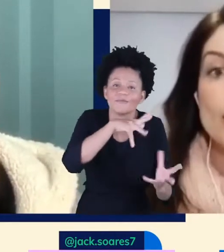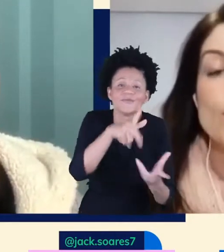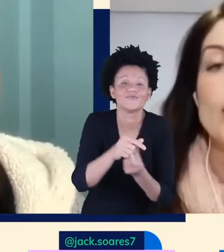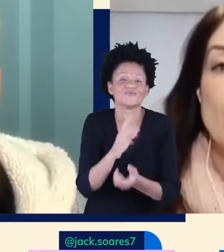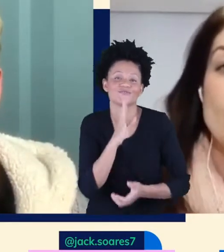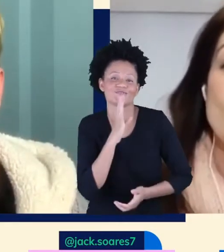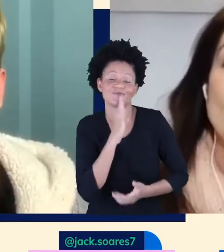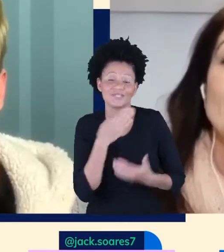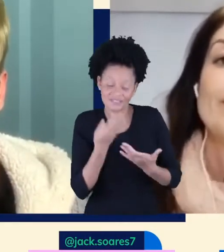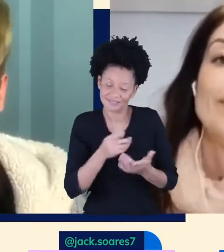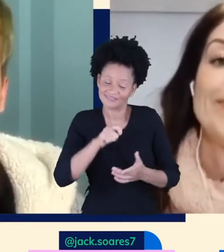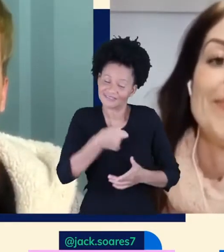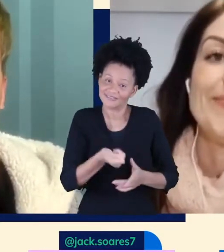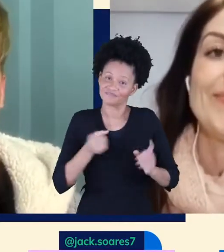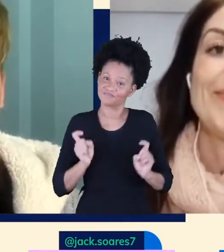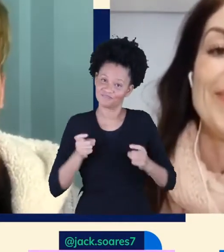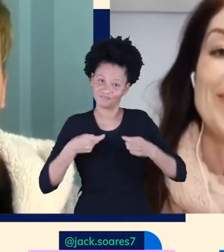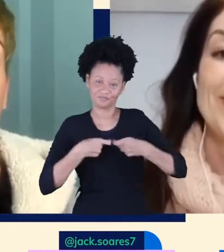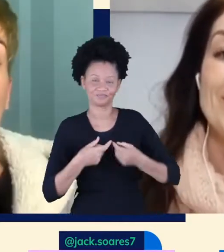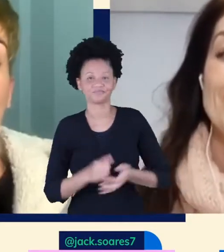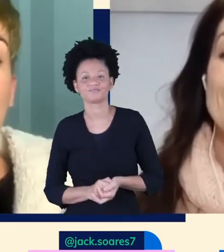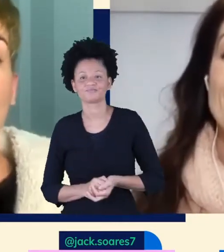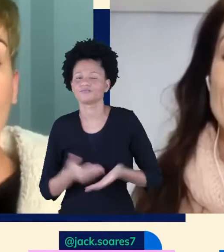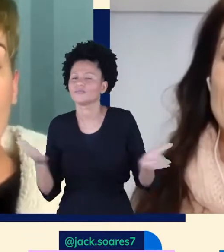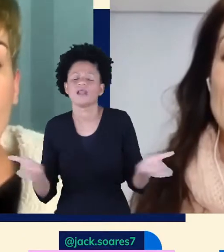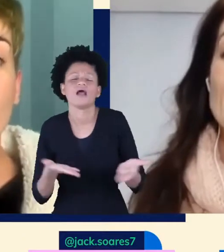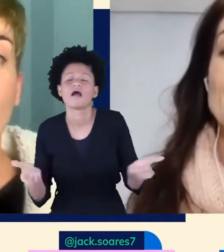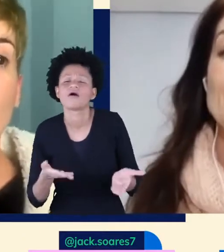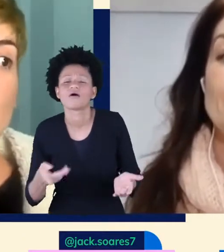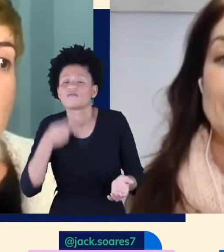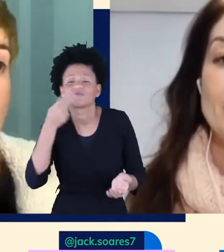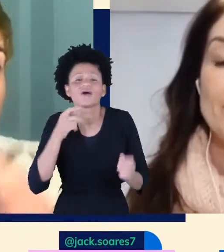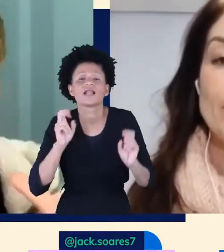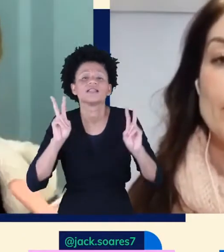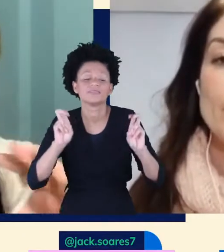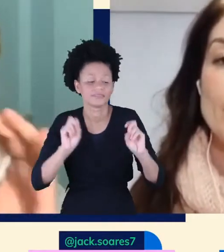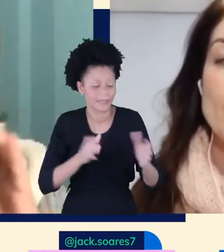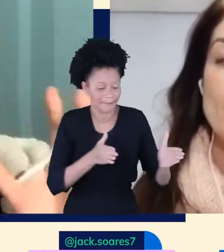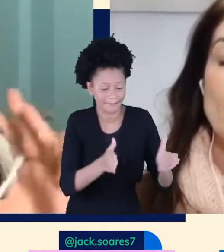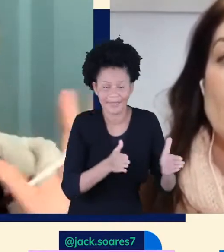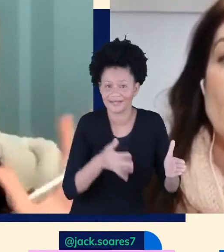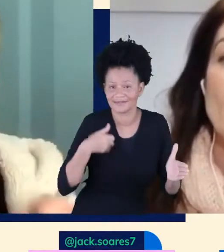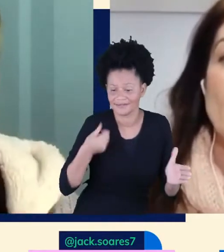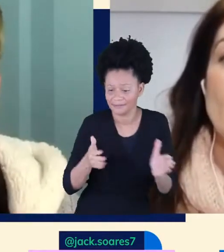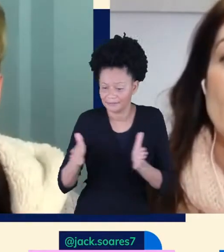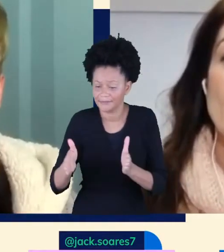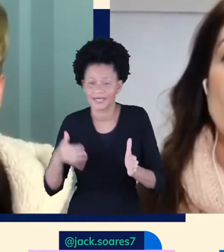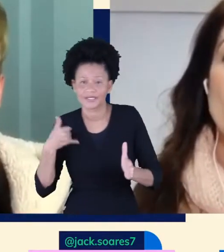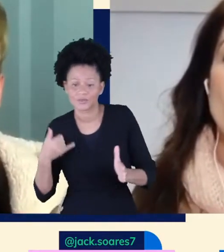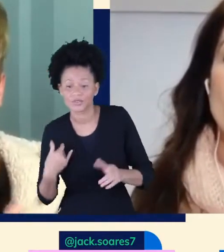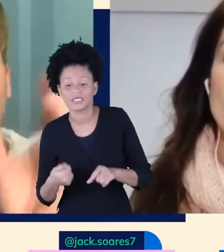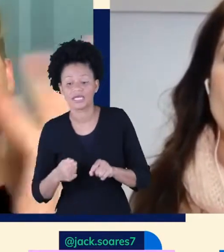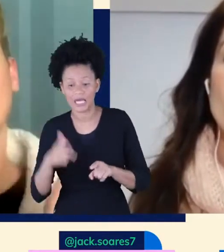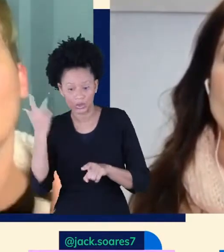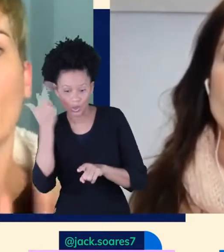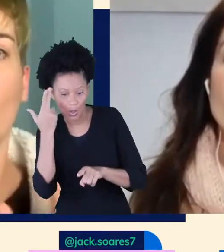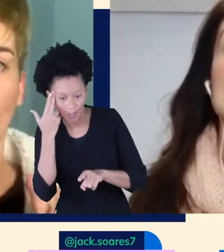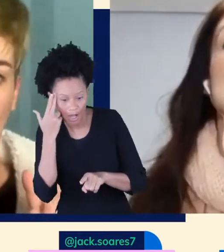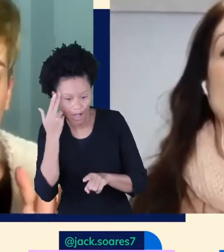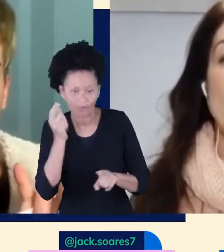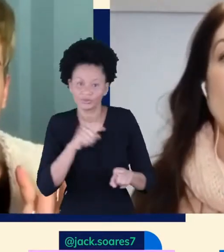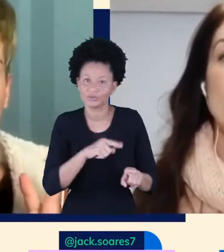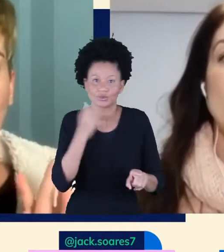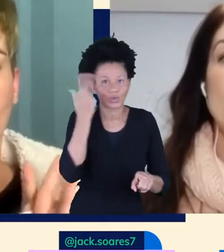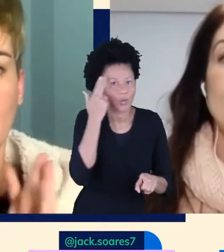isso que é sexualidade. E agora, então, vamos falar sobre as faixas. O que é comum em cada faixa etária? E o que não é